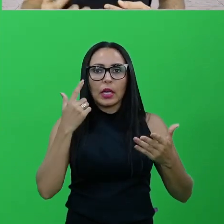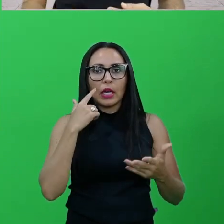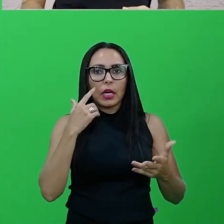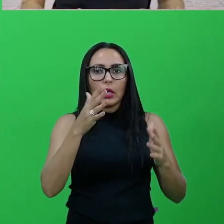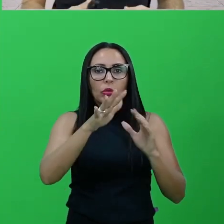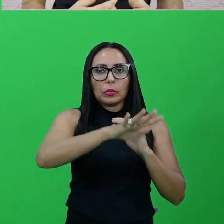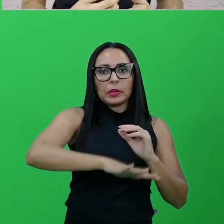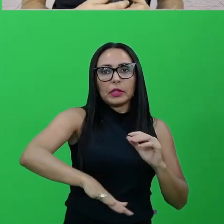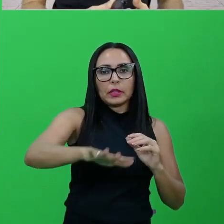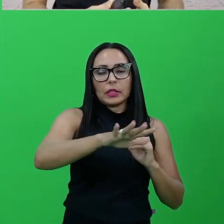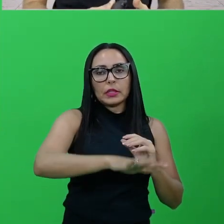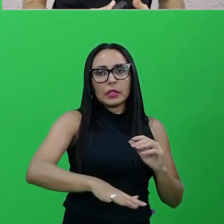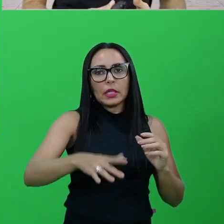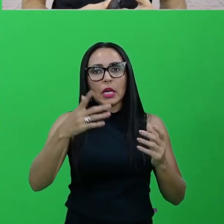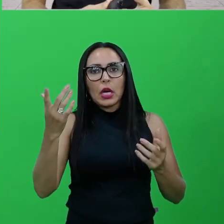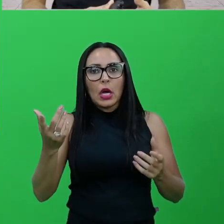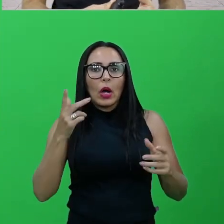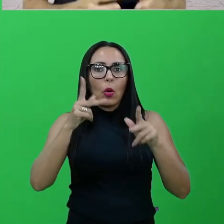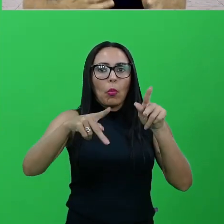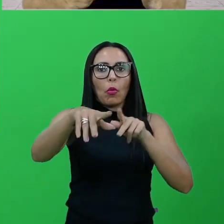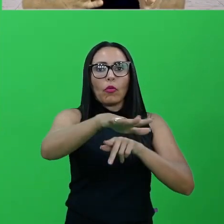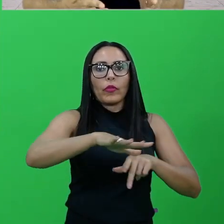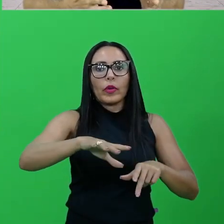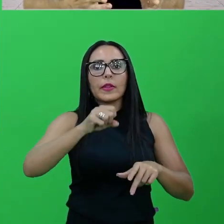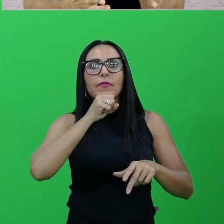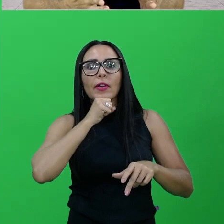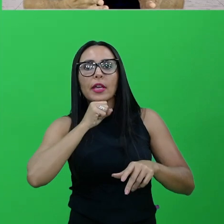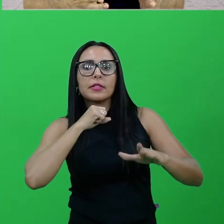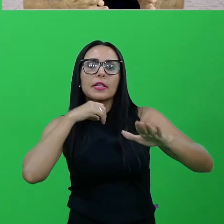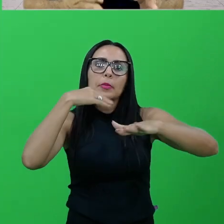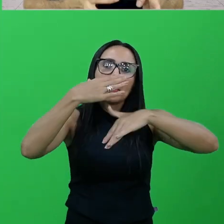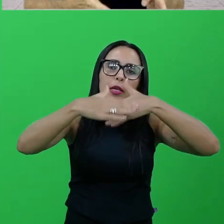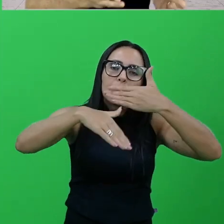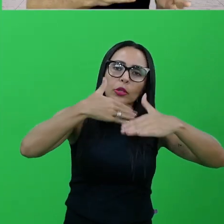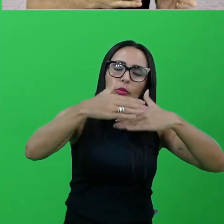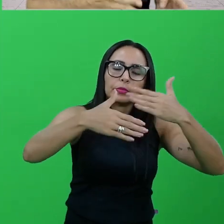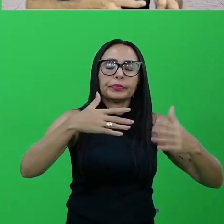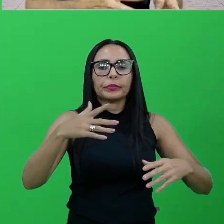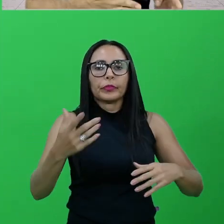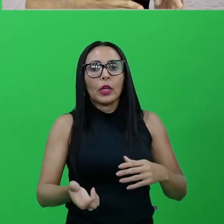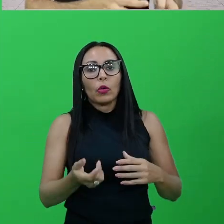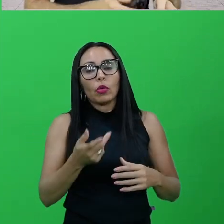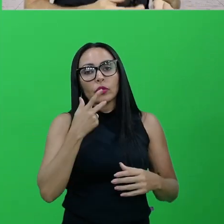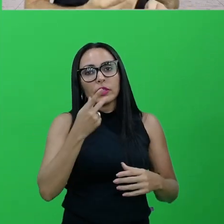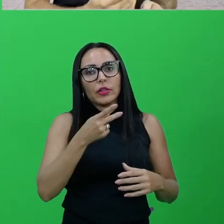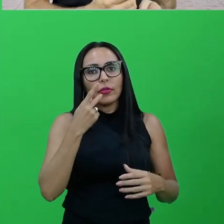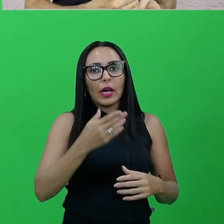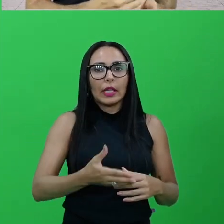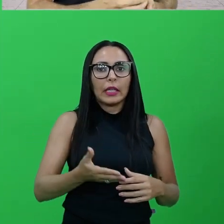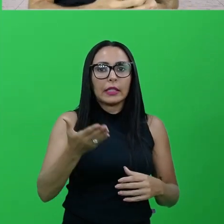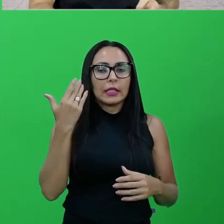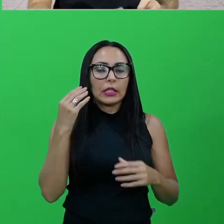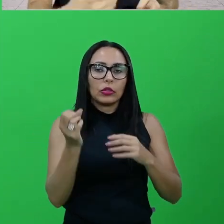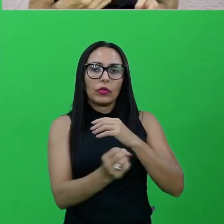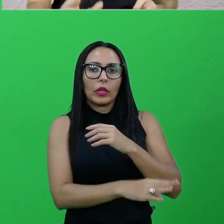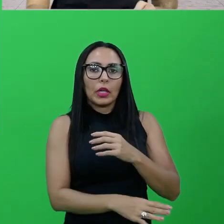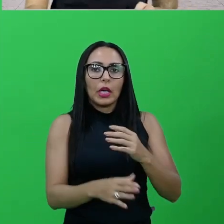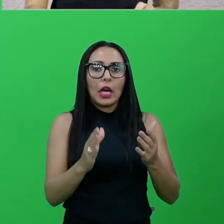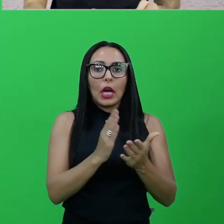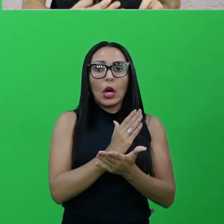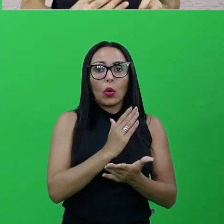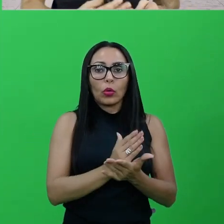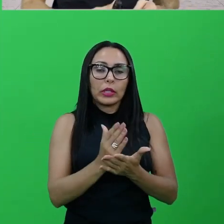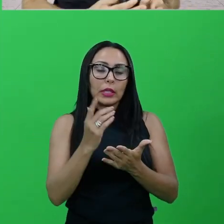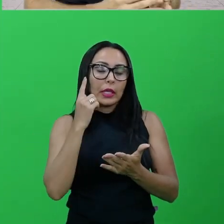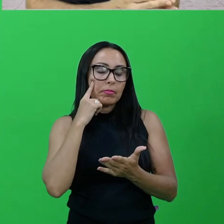ao envelhecimento da população. Tá? Então, quando se fala em antecedentes da inovação, é algo que tenha